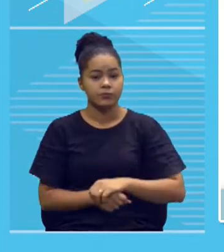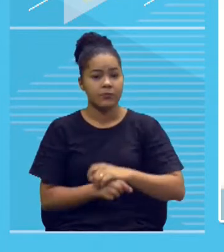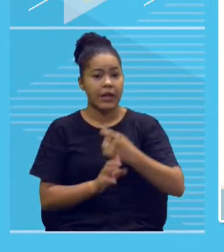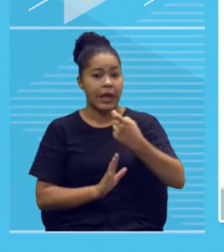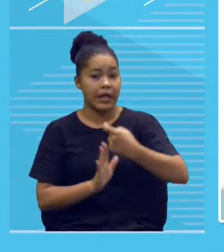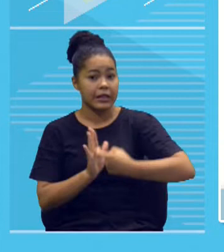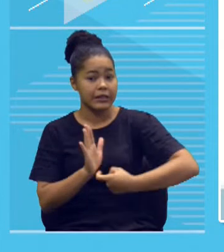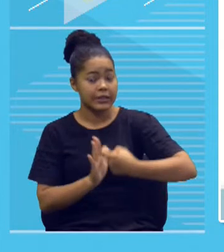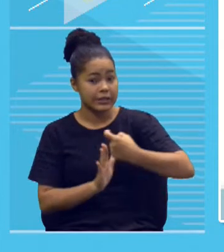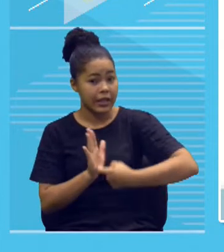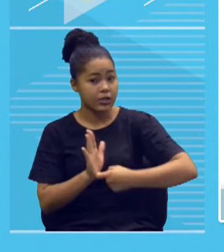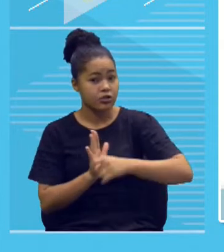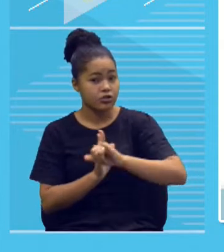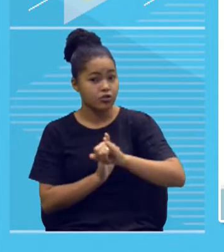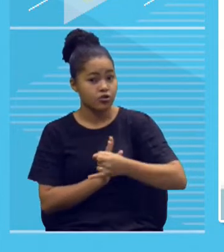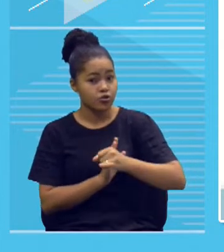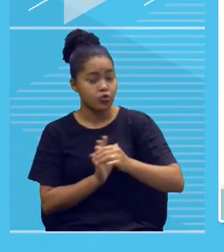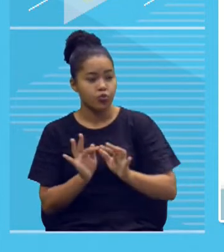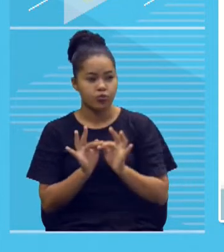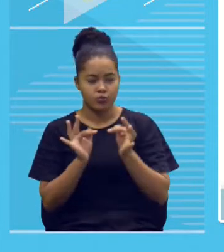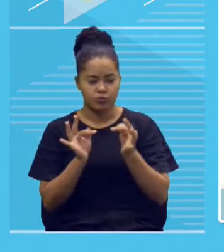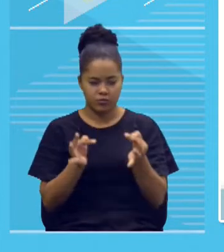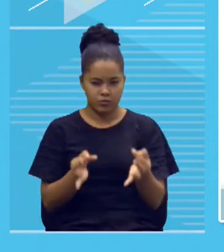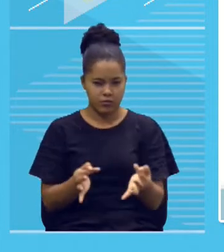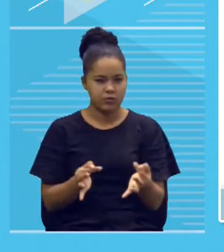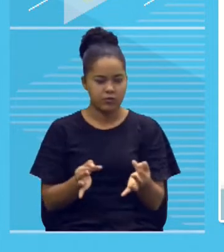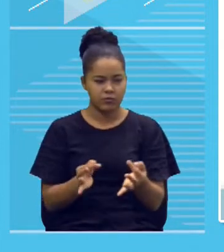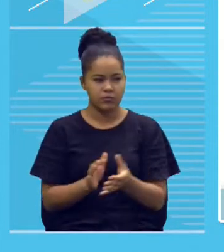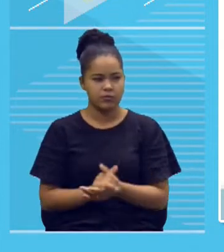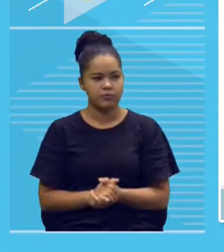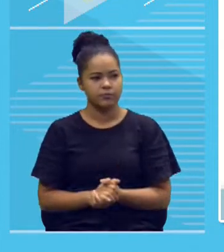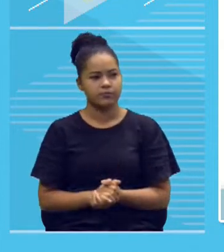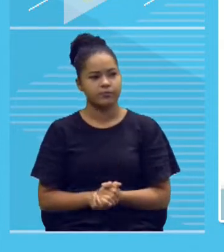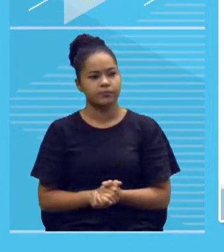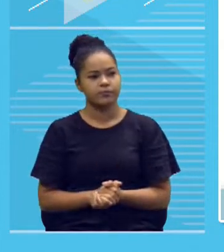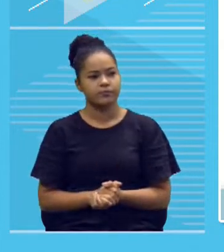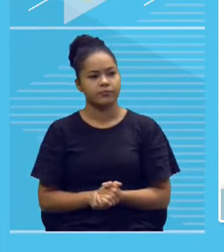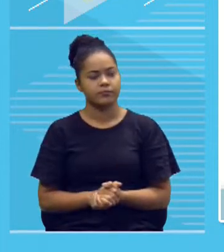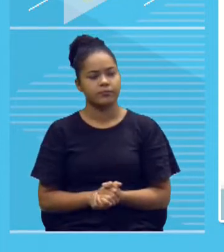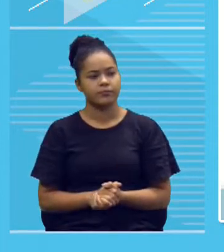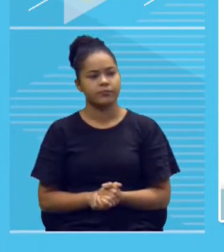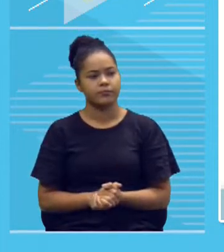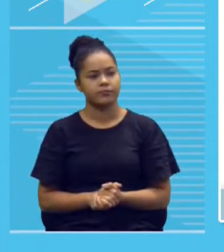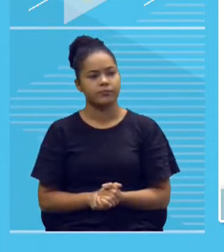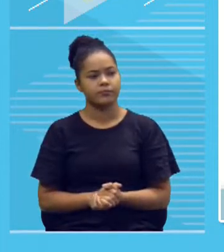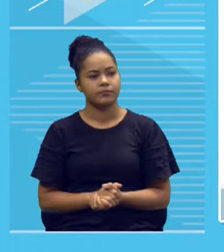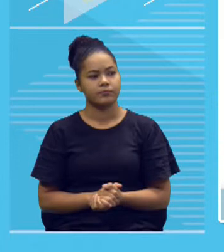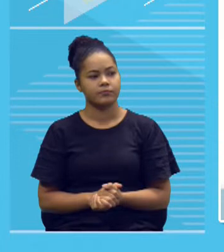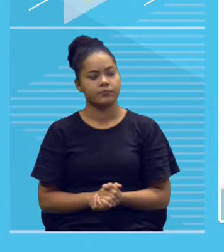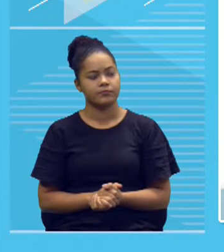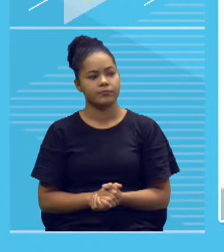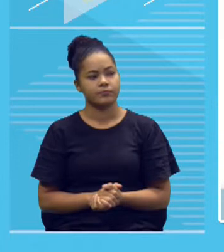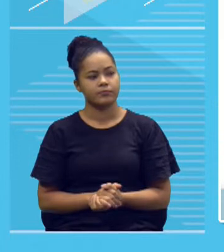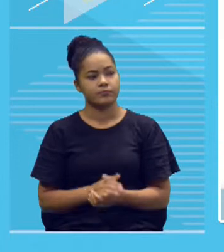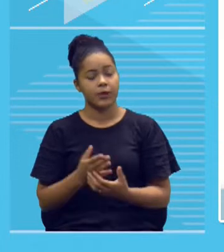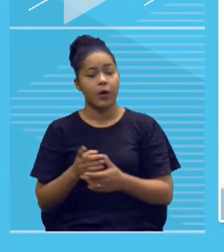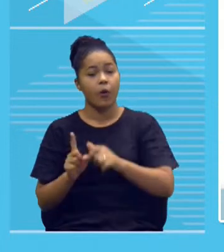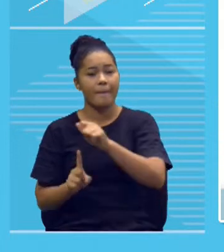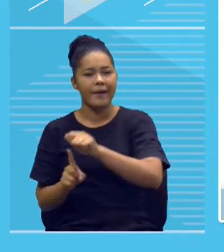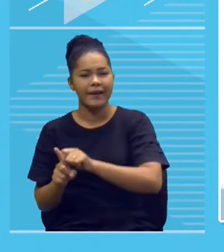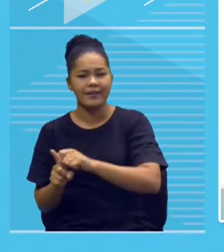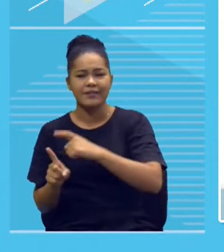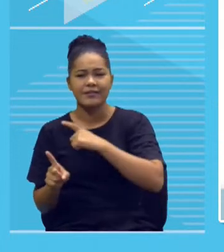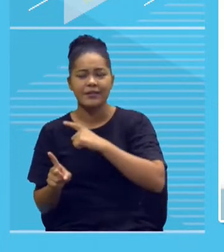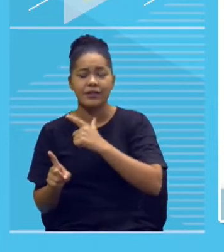juros simples sistema de capitalização simples mensais a uma taxa de dois por cento